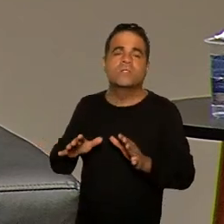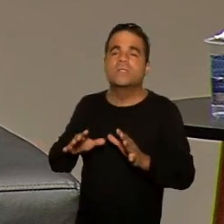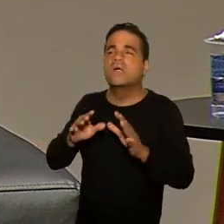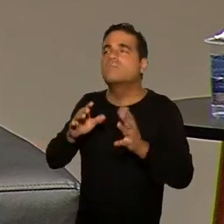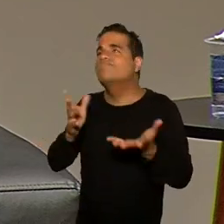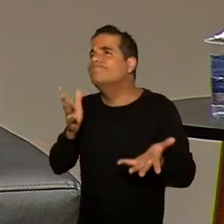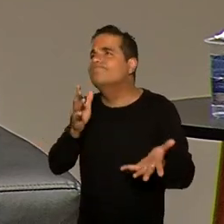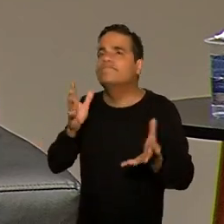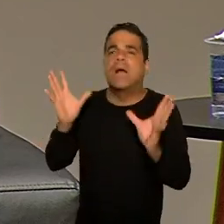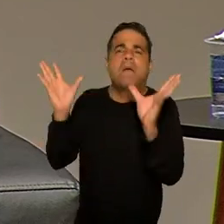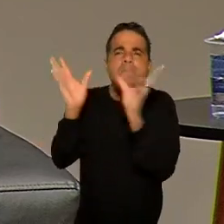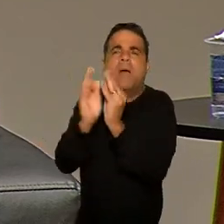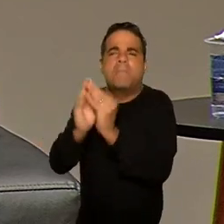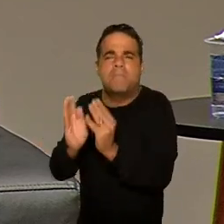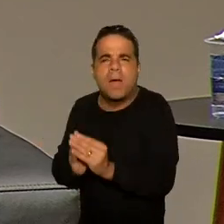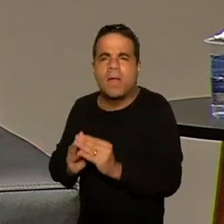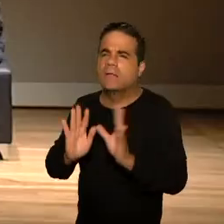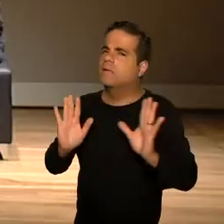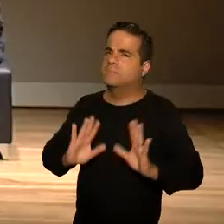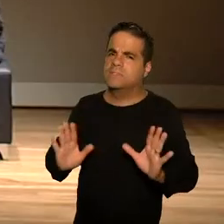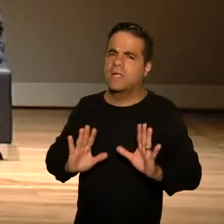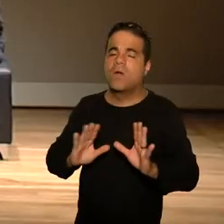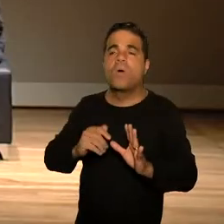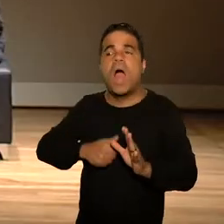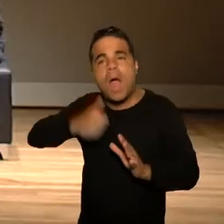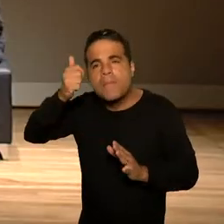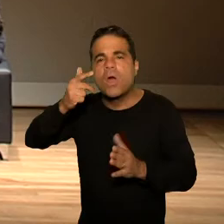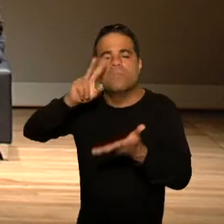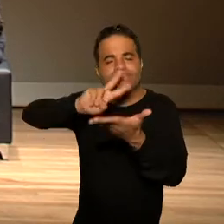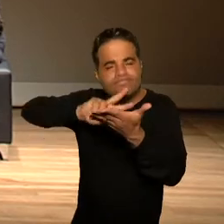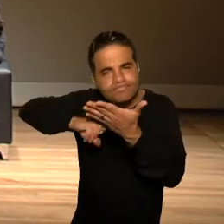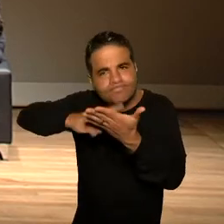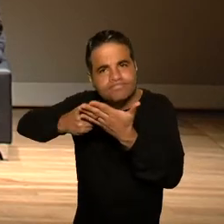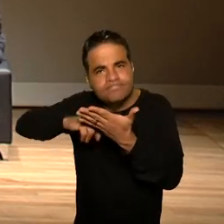simplificação e ficaria com a ideia de tradução